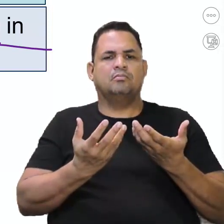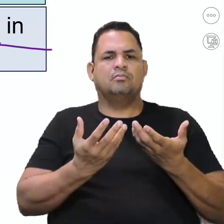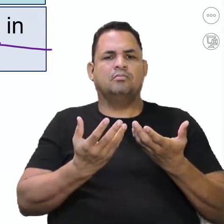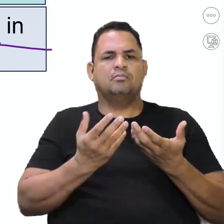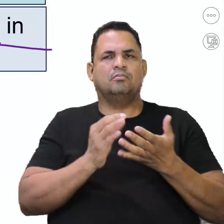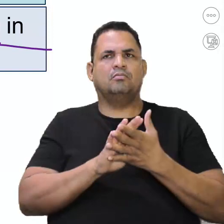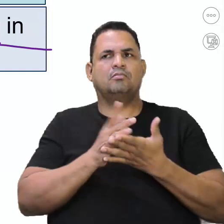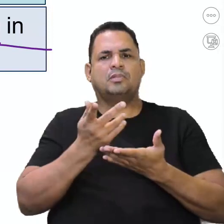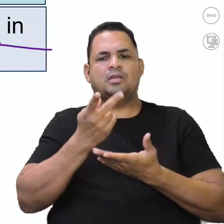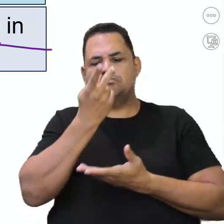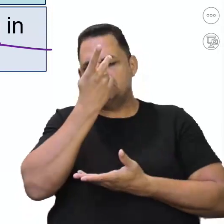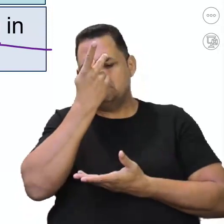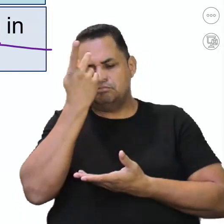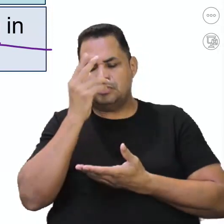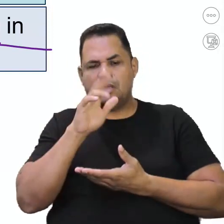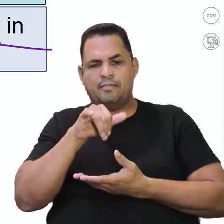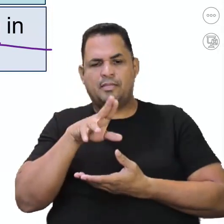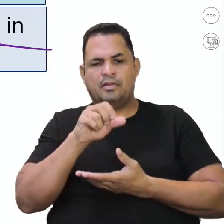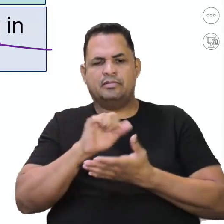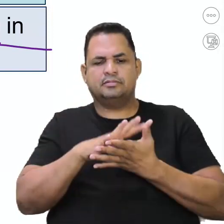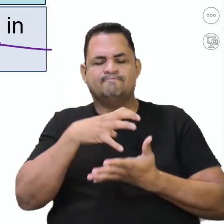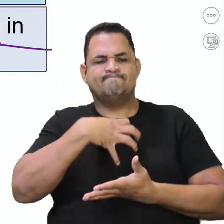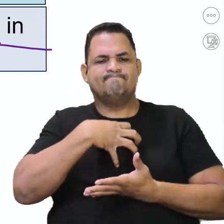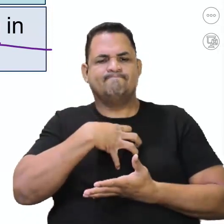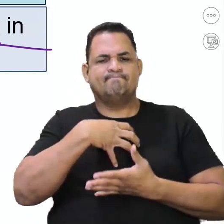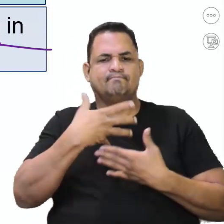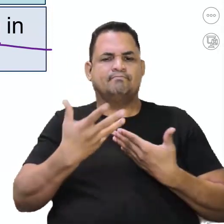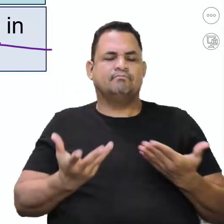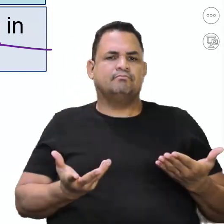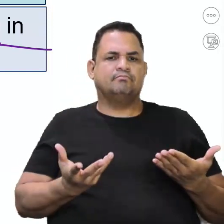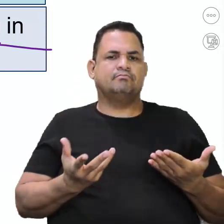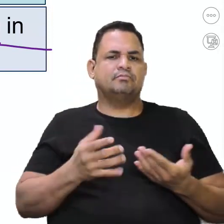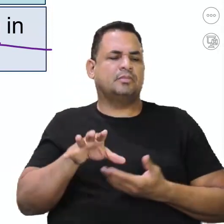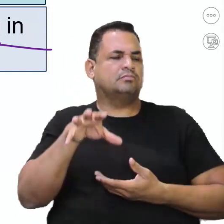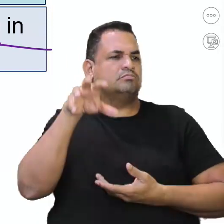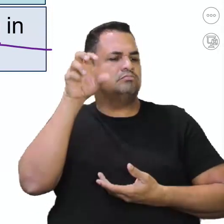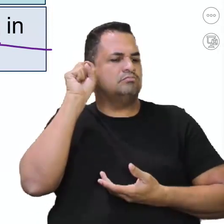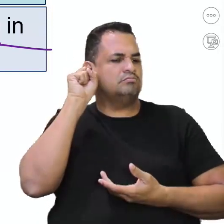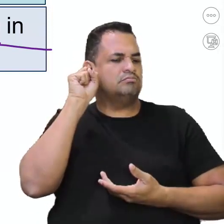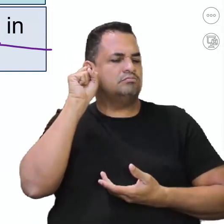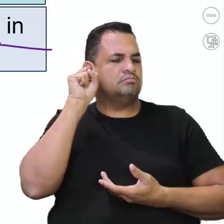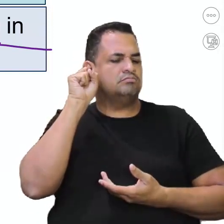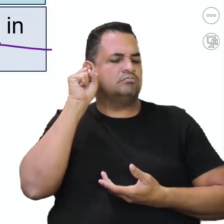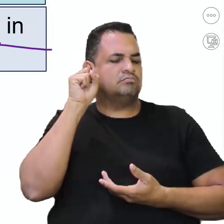a fulaninha, a Mafalda se sentiu ao ouvir